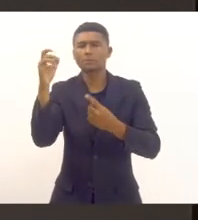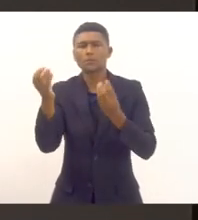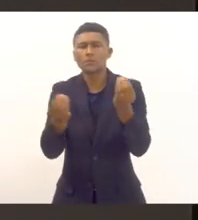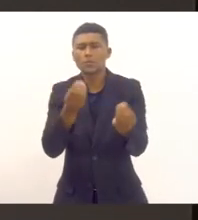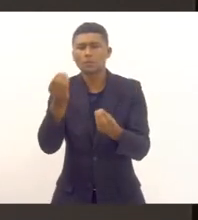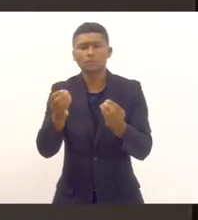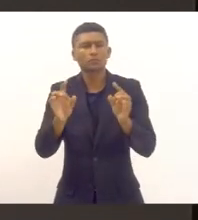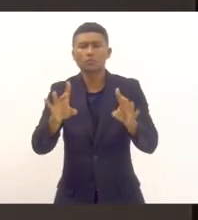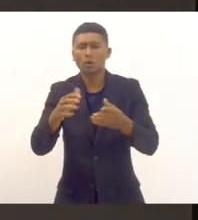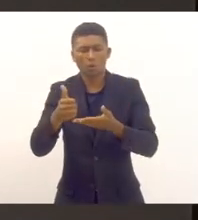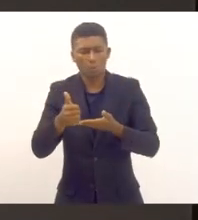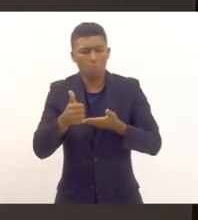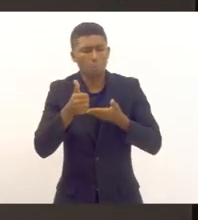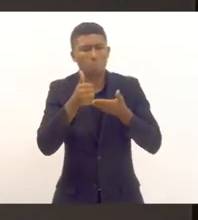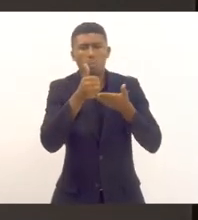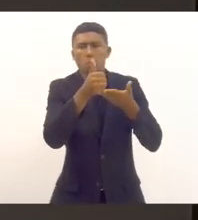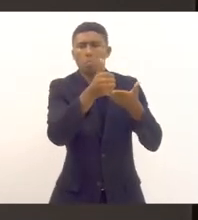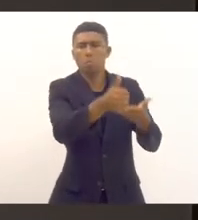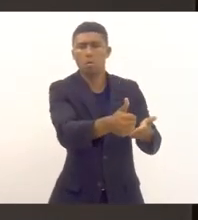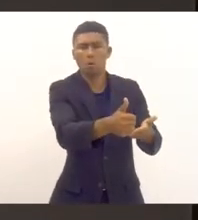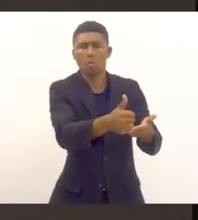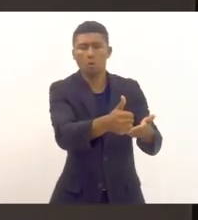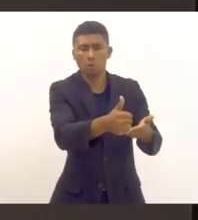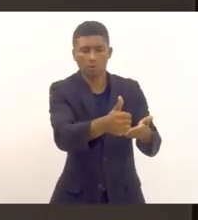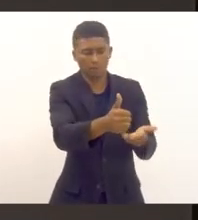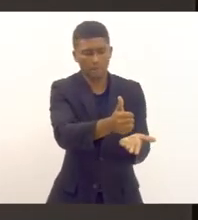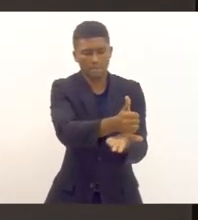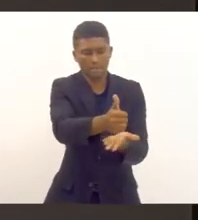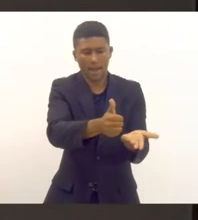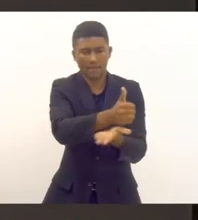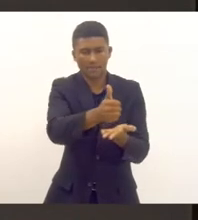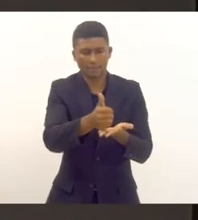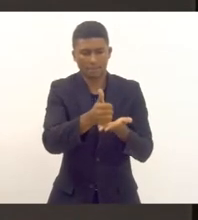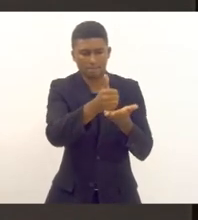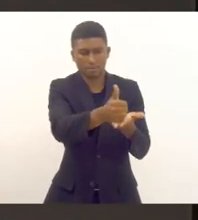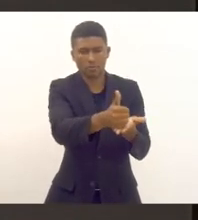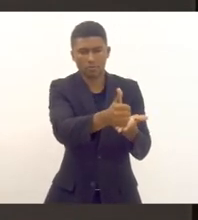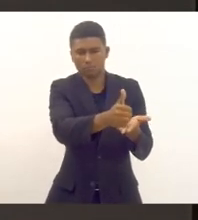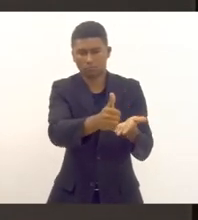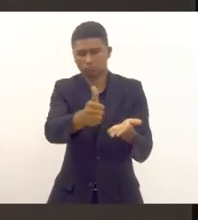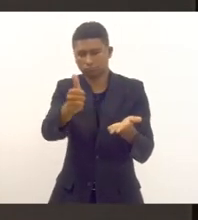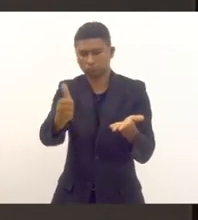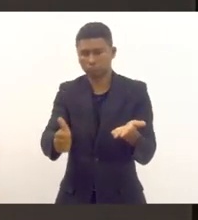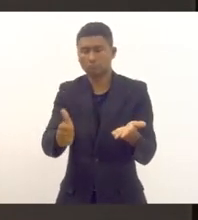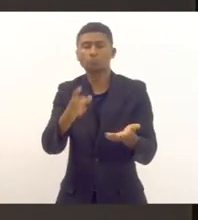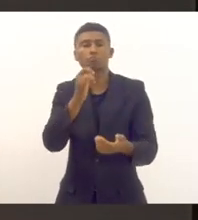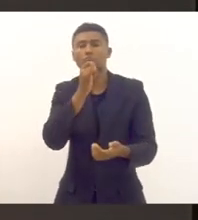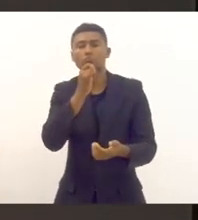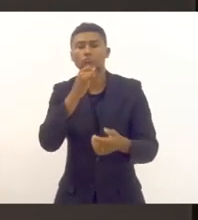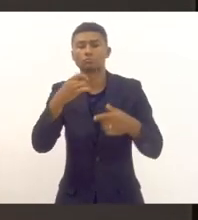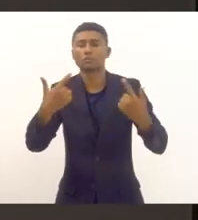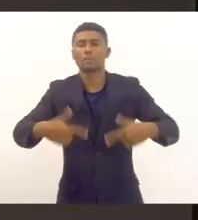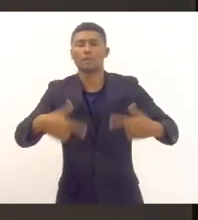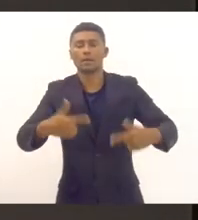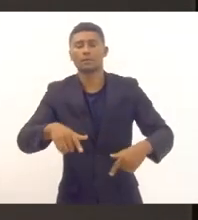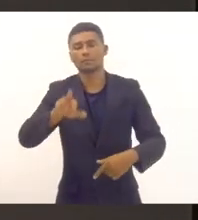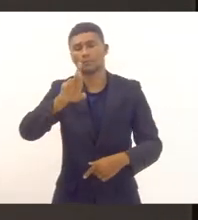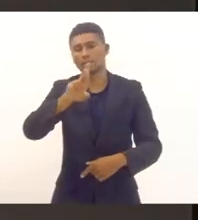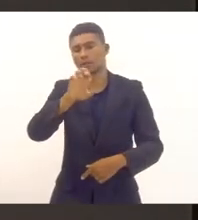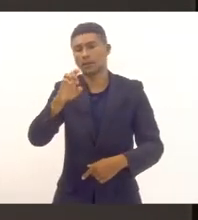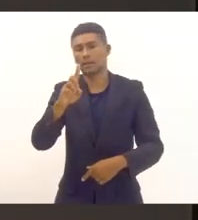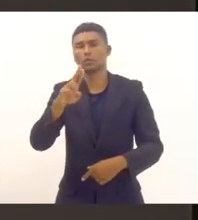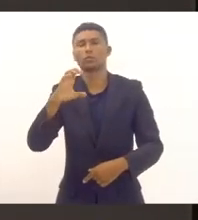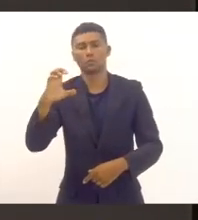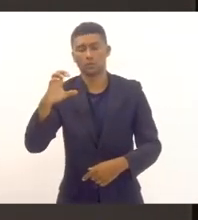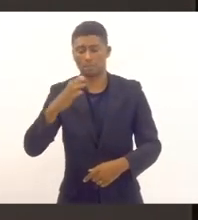obra de móvel da base até a obra. Um exemplo, estou com um trabalho dentro da Reduc. Eu saio da minha base,